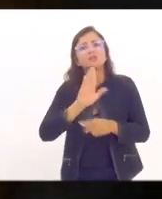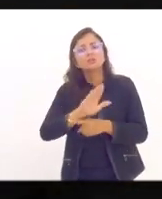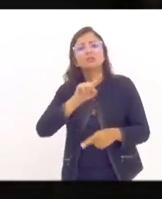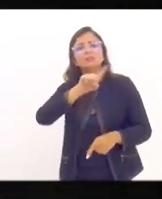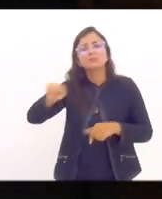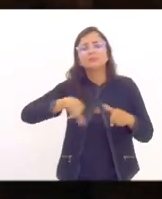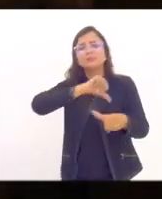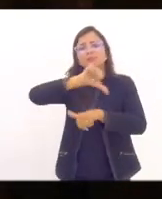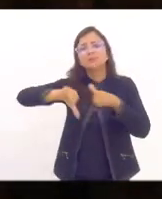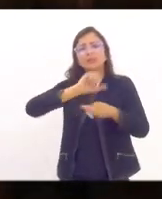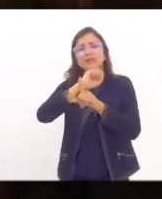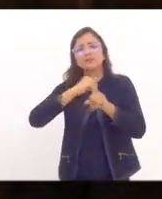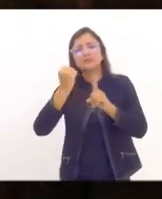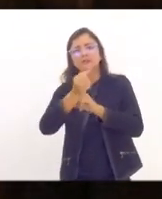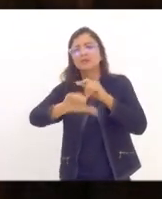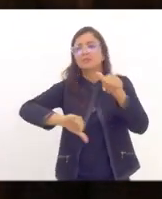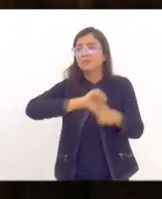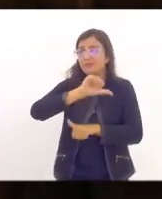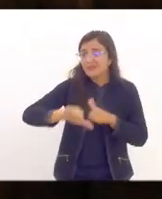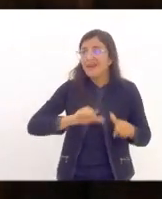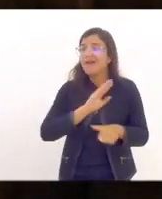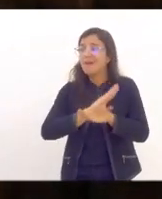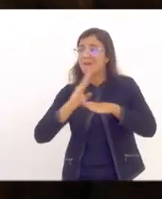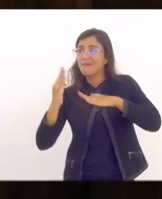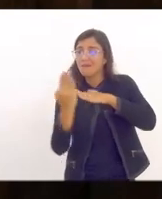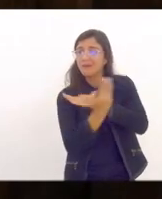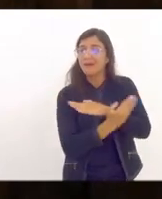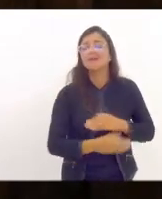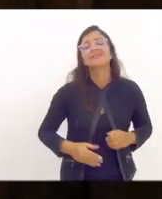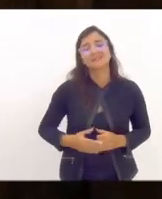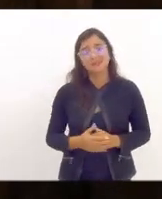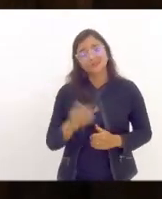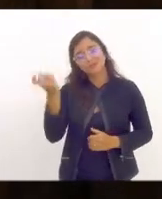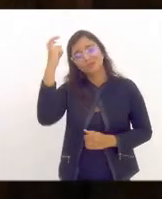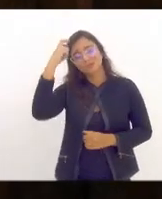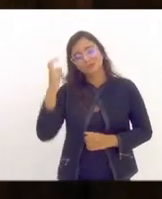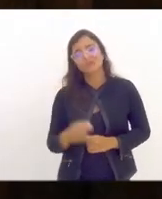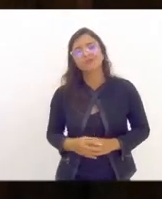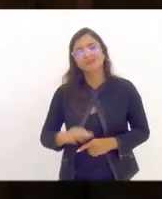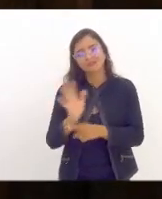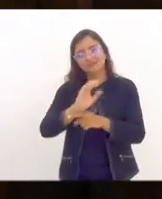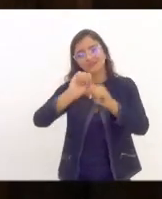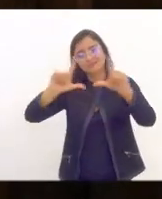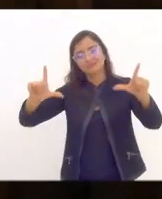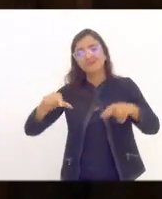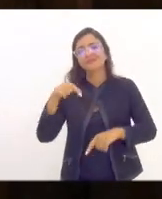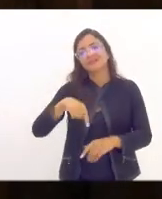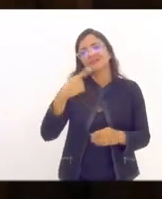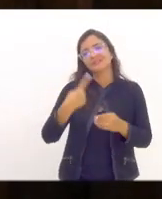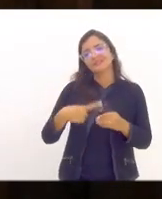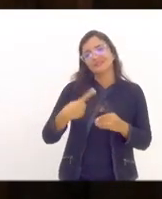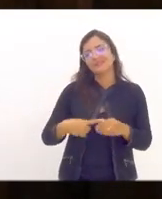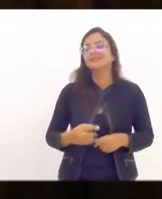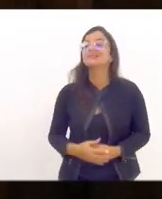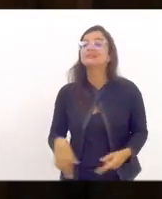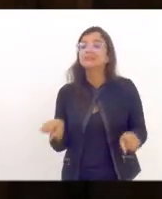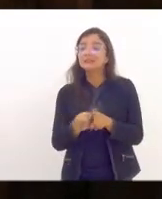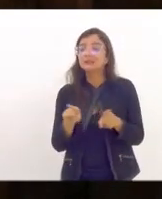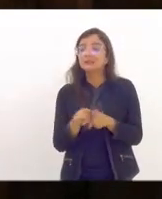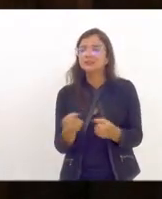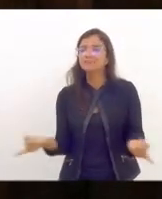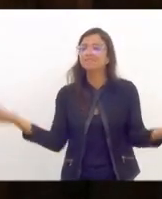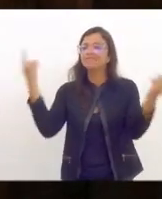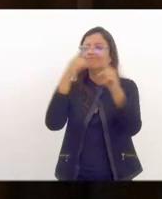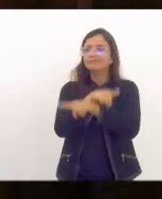social incluindo cultural e cinematográfico da cidade e inverteu o